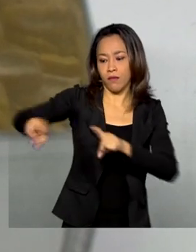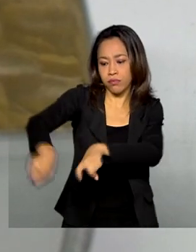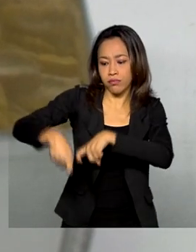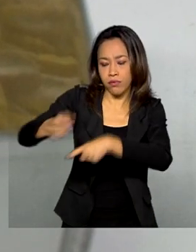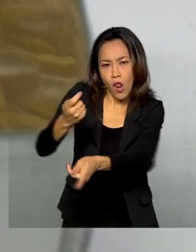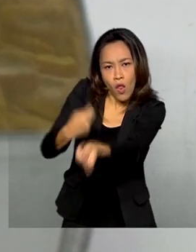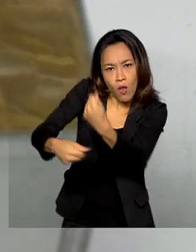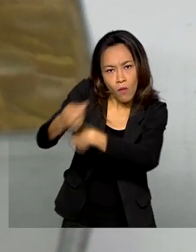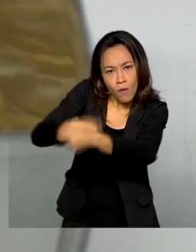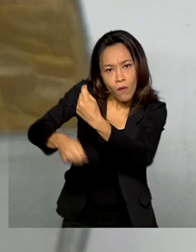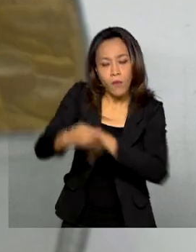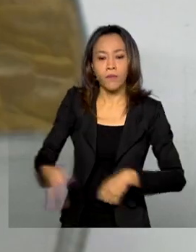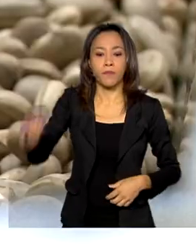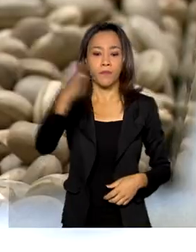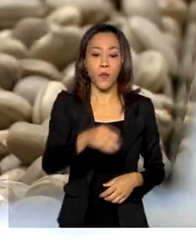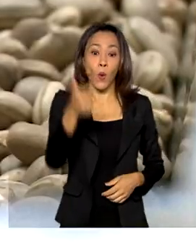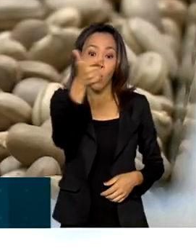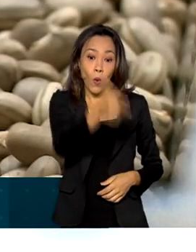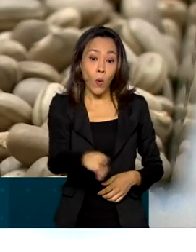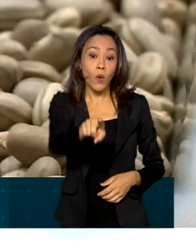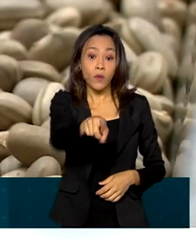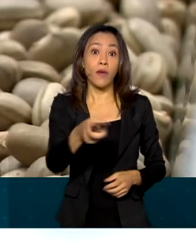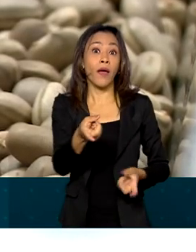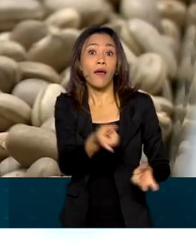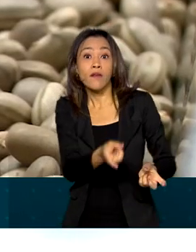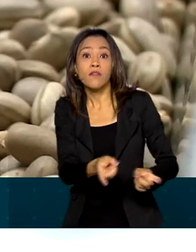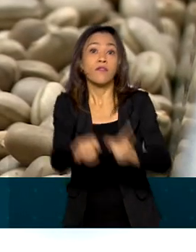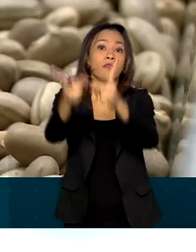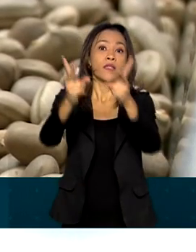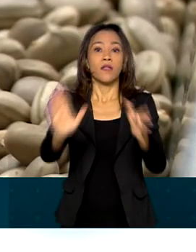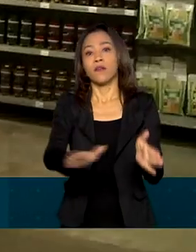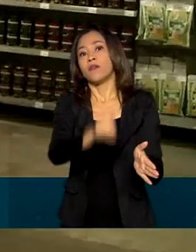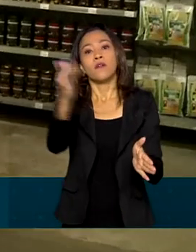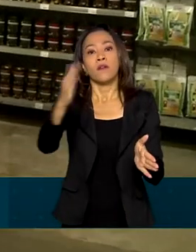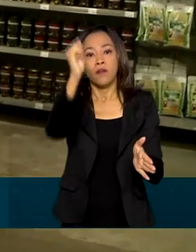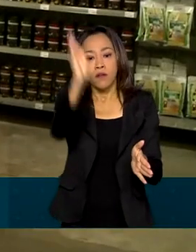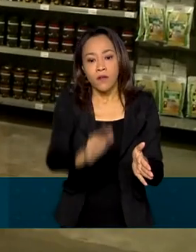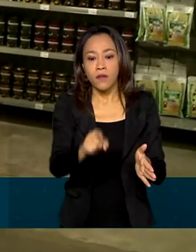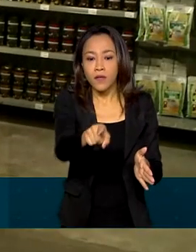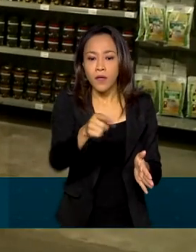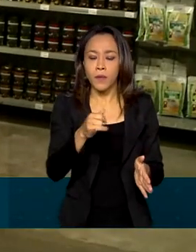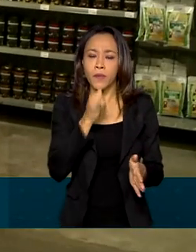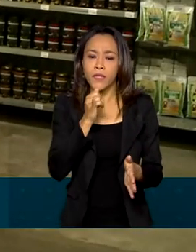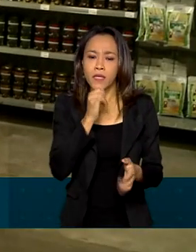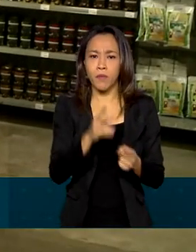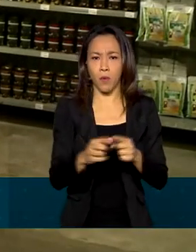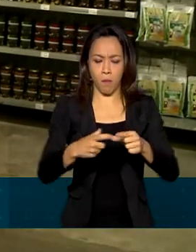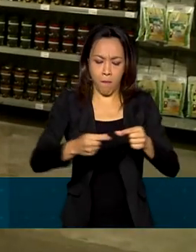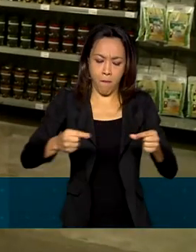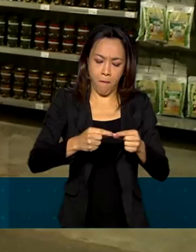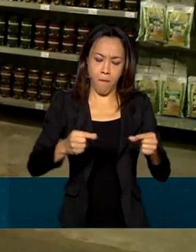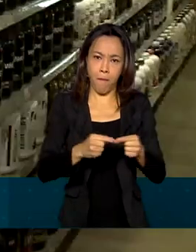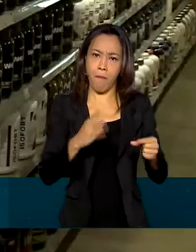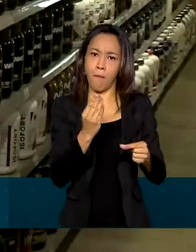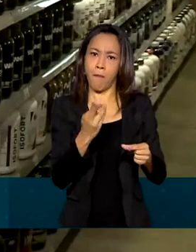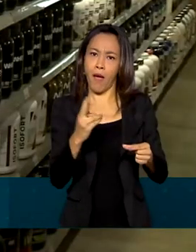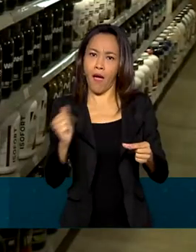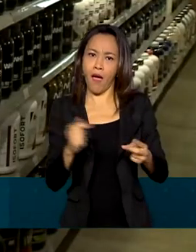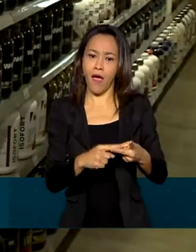outra meta é priorizar a exportação de produtos com valor agregado como barras de cereais